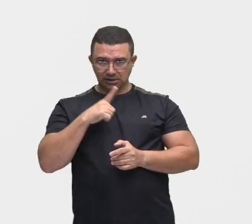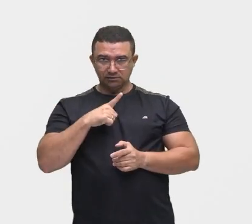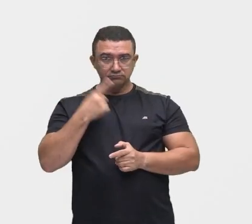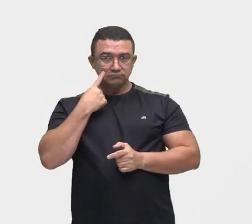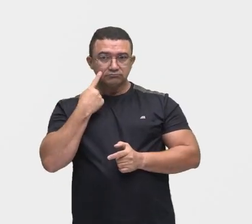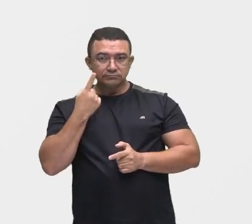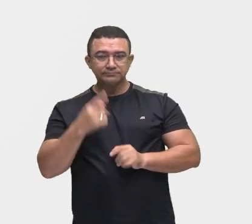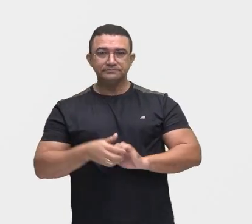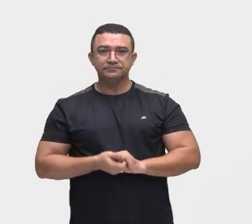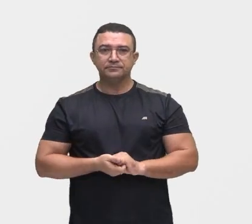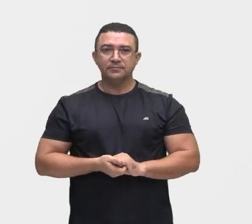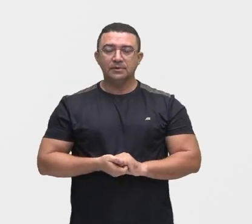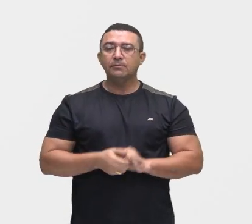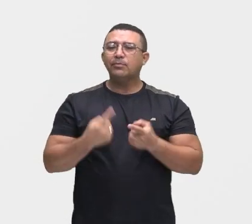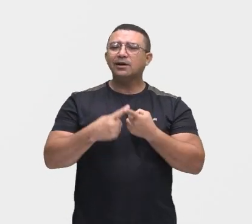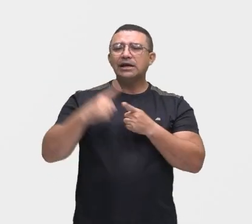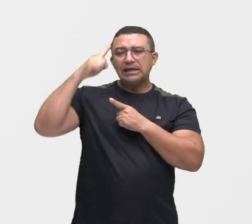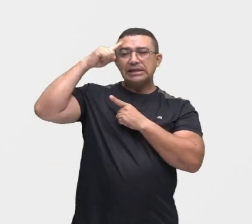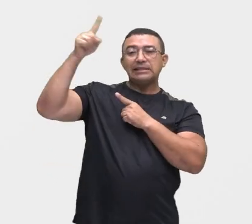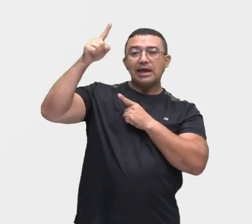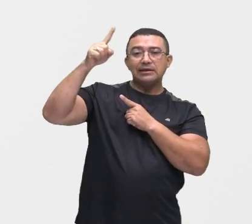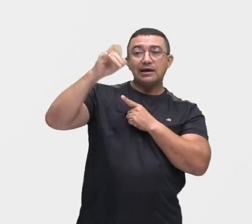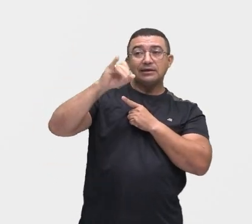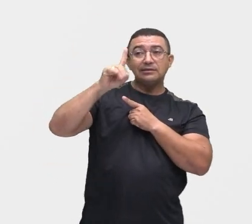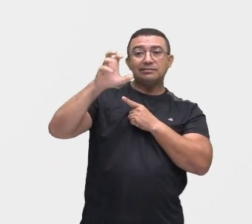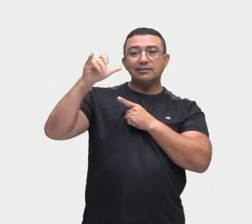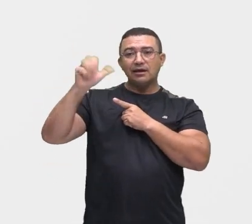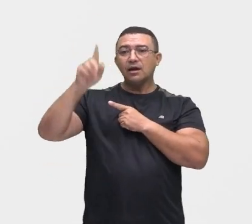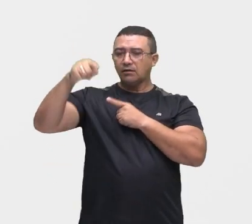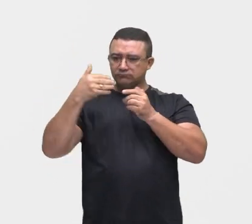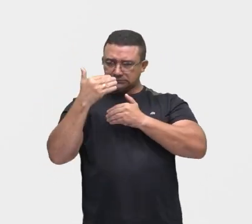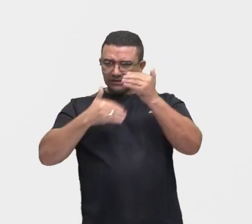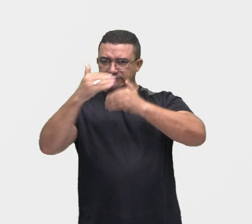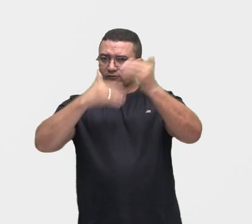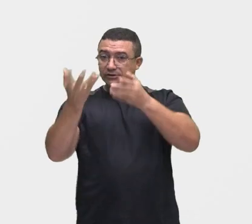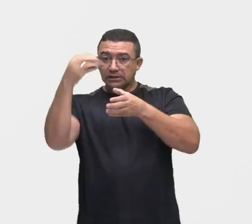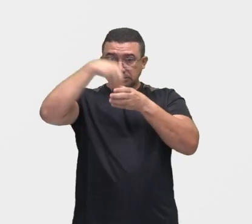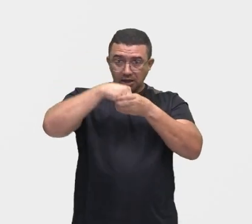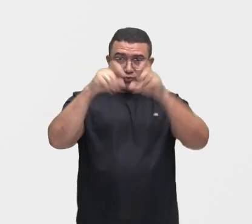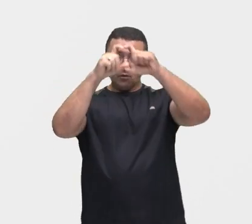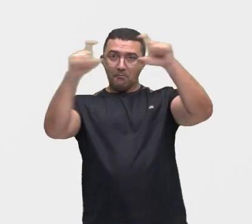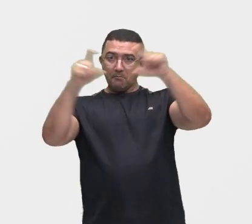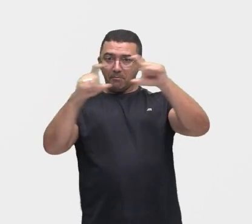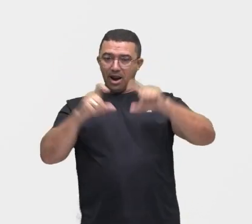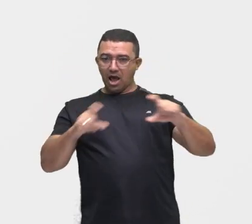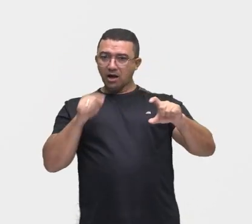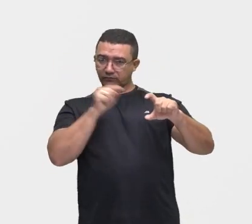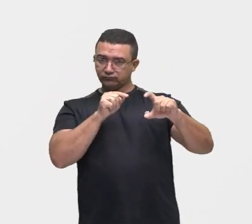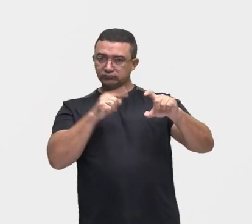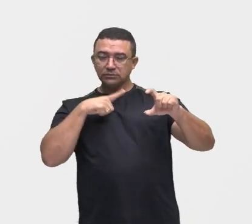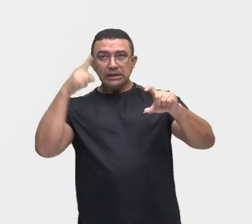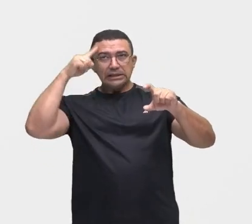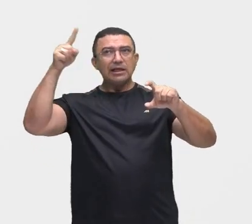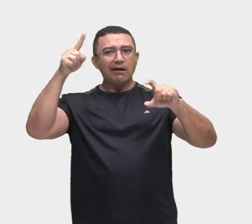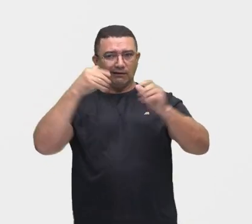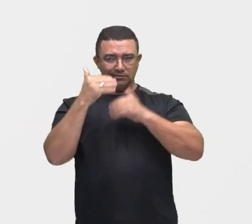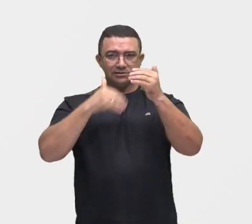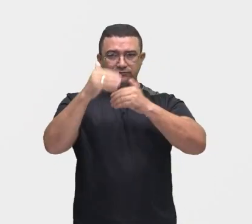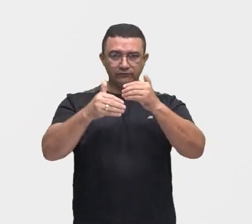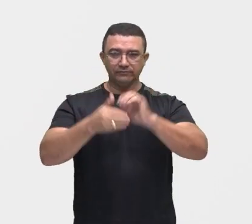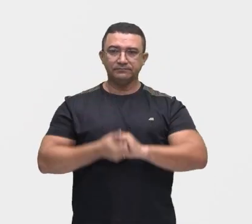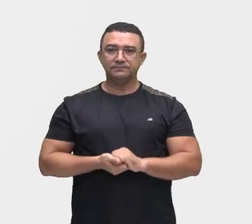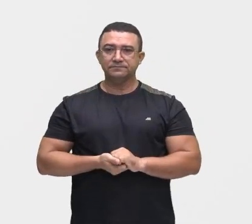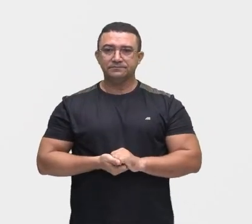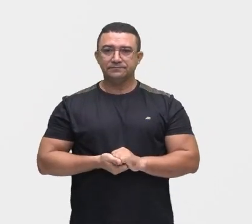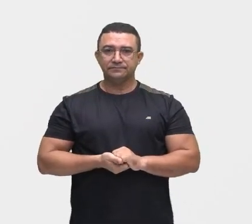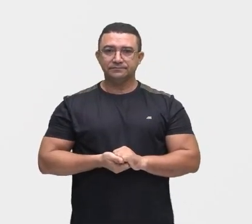ver. Porque lembra que a ideia é desenvolvida no parágrafo, não é? Eu tenho uma ideia, eu tenho um parágrafo ali que eu